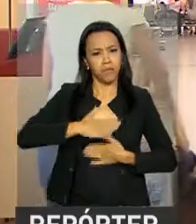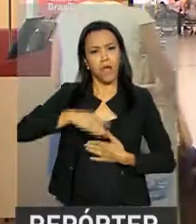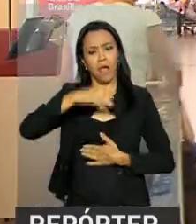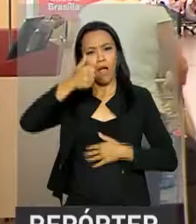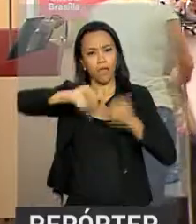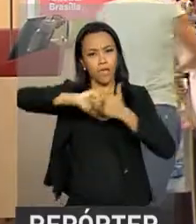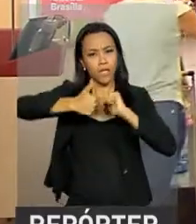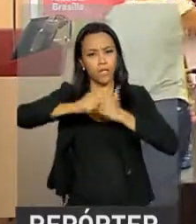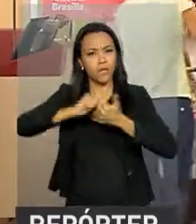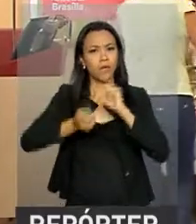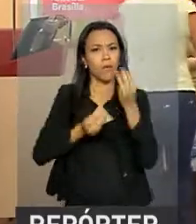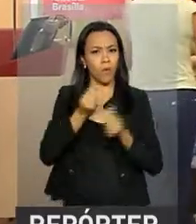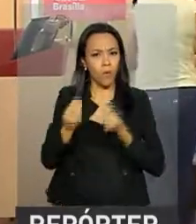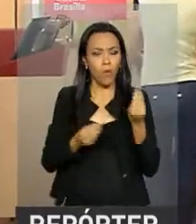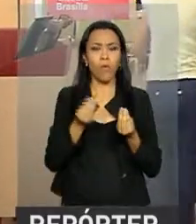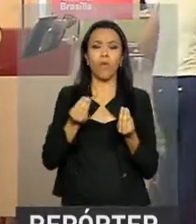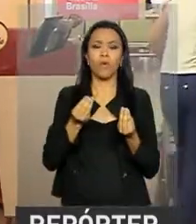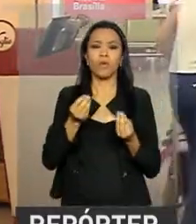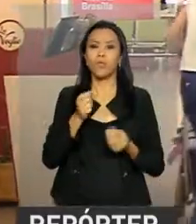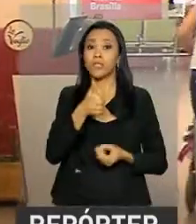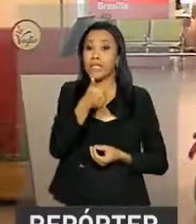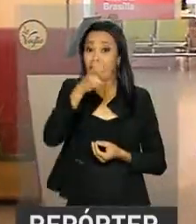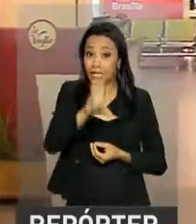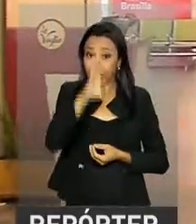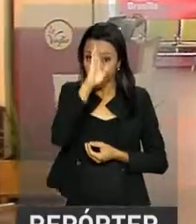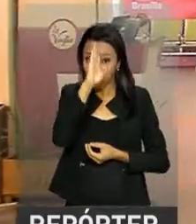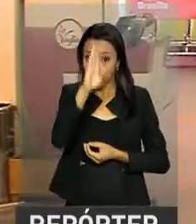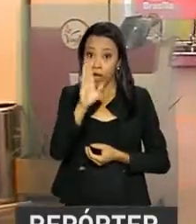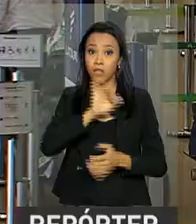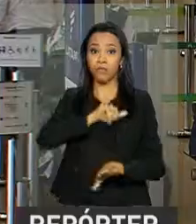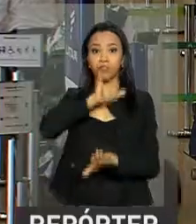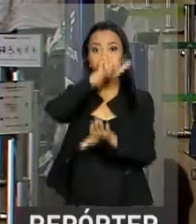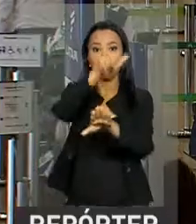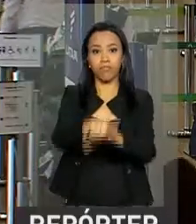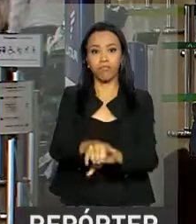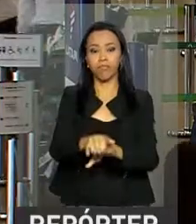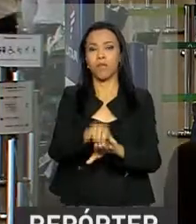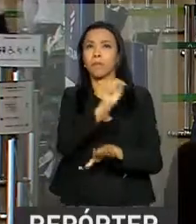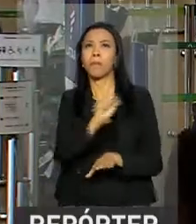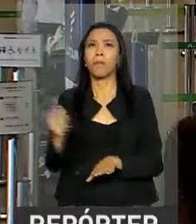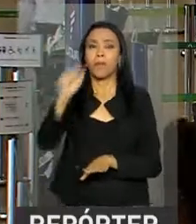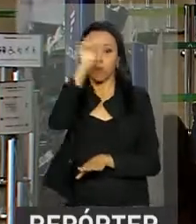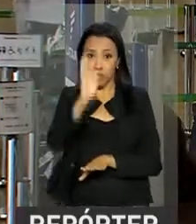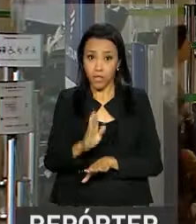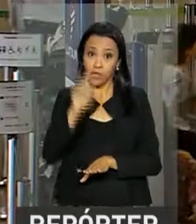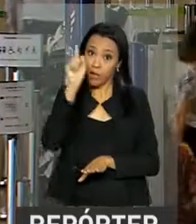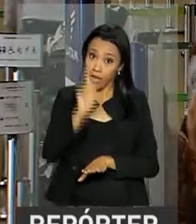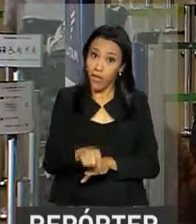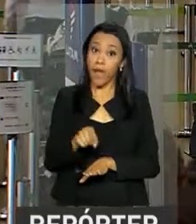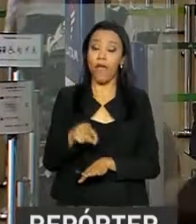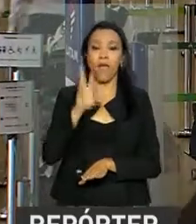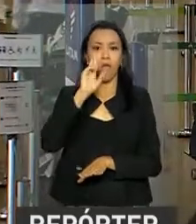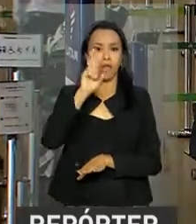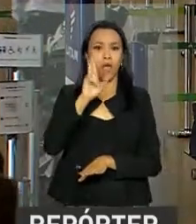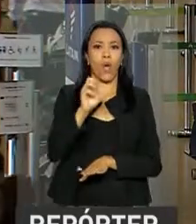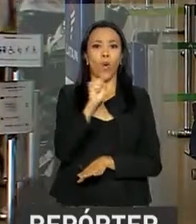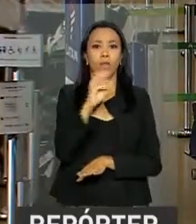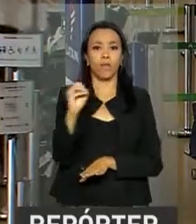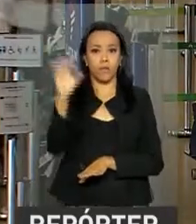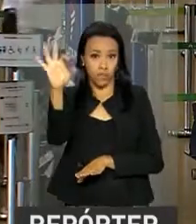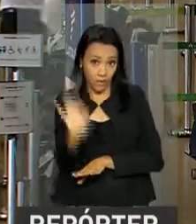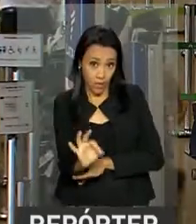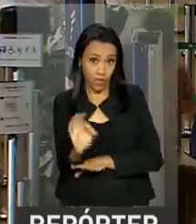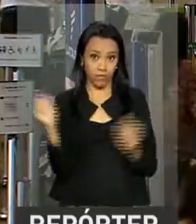passageiro fez um balanço do desempenho dos 15 principais aeroportos do Brasil, que são responsáveis por 80% da